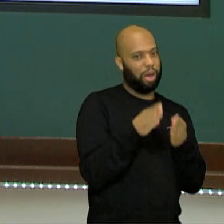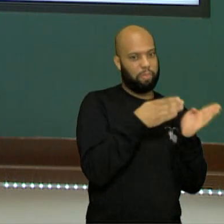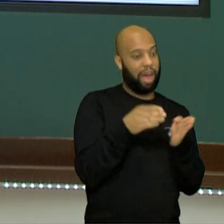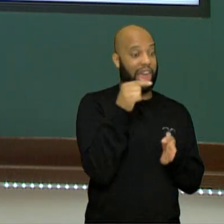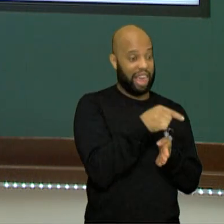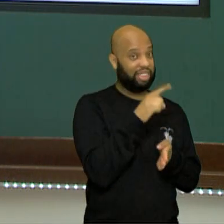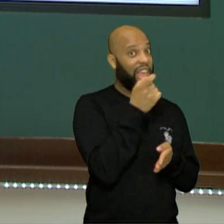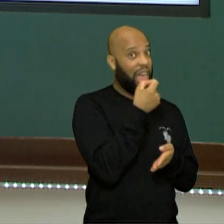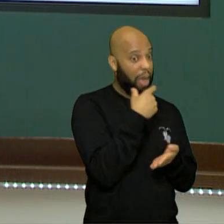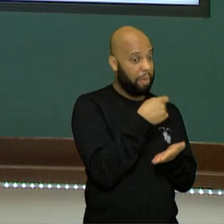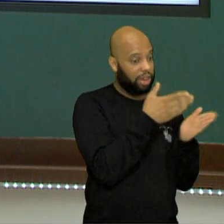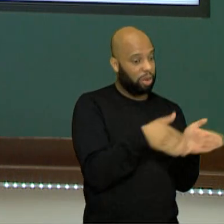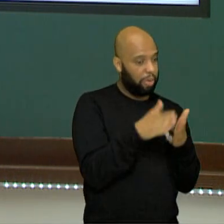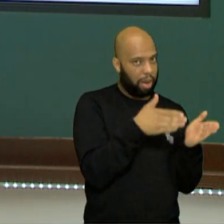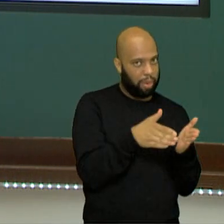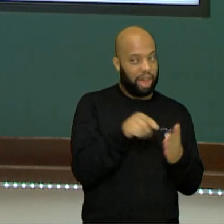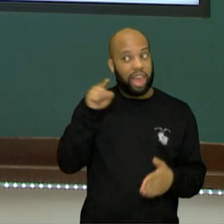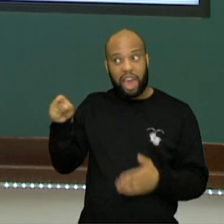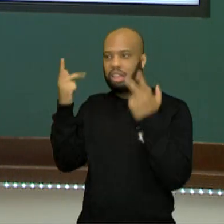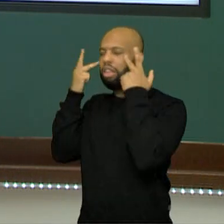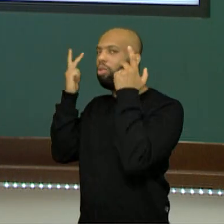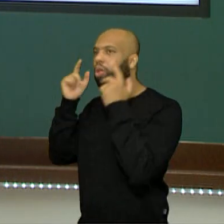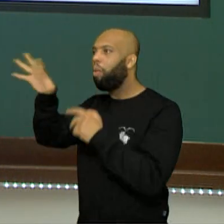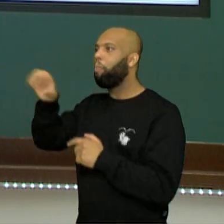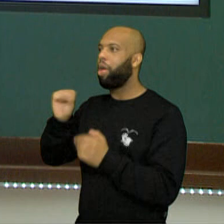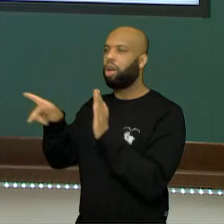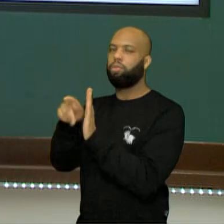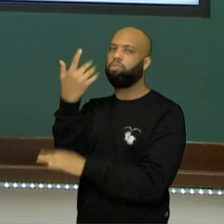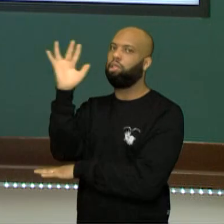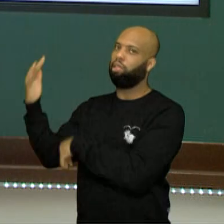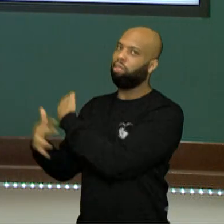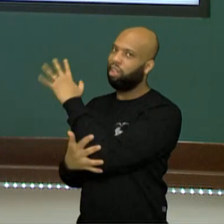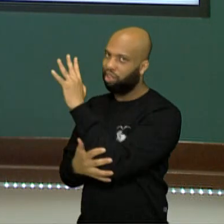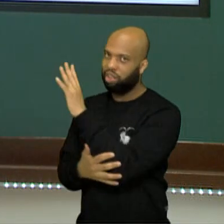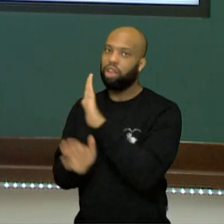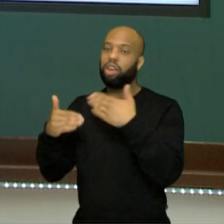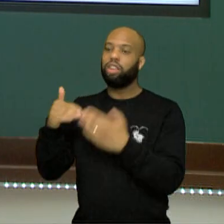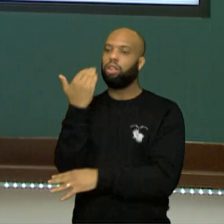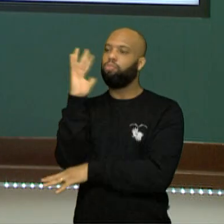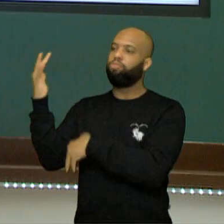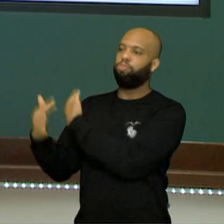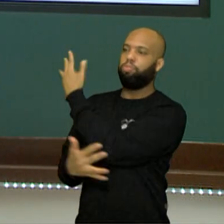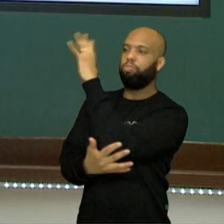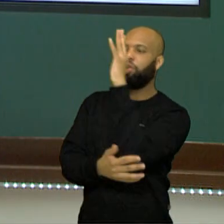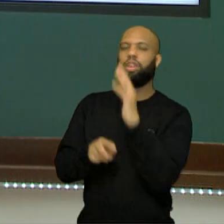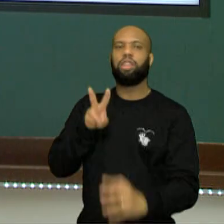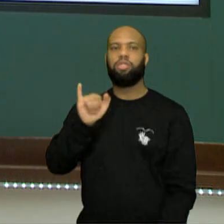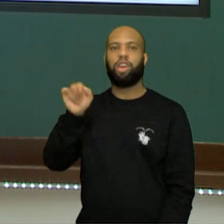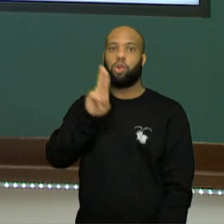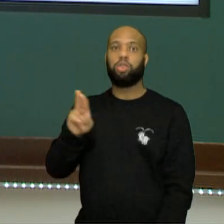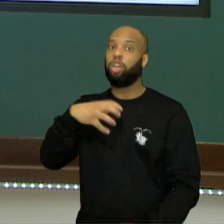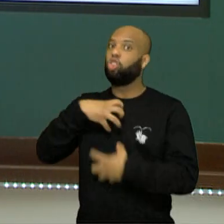são, então, medicamentos naturais, né? E essas plantas, elas tendem a ser usadas de maneira natural. Já